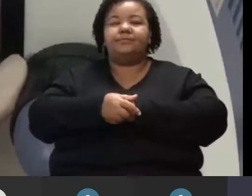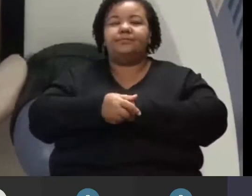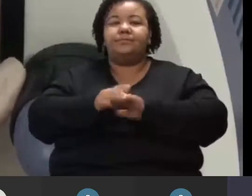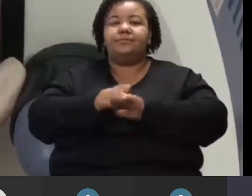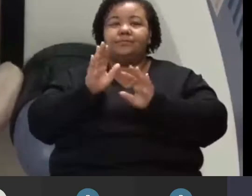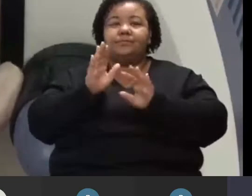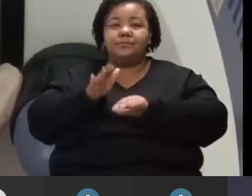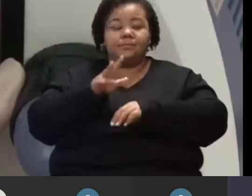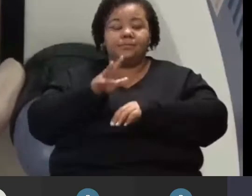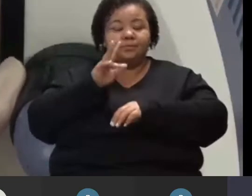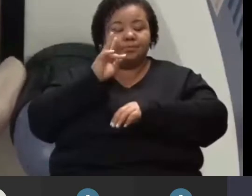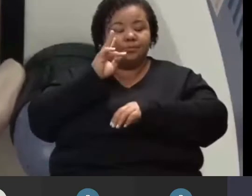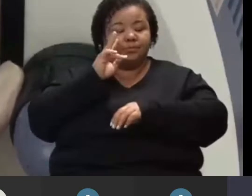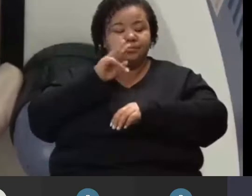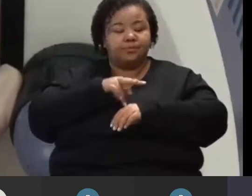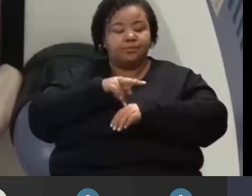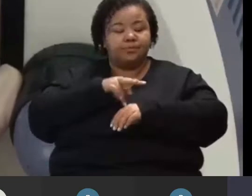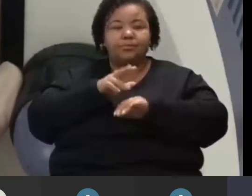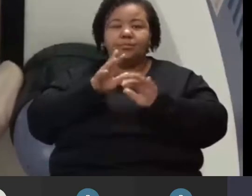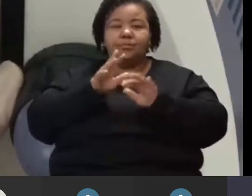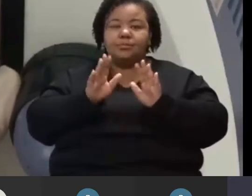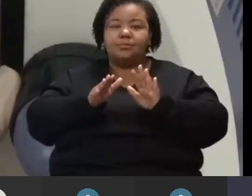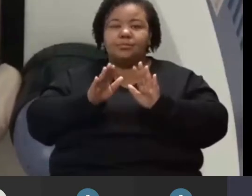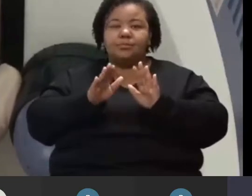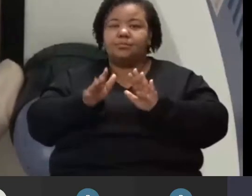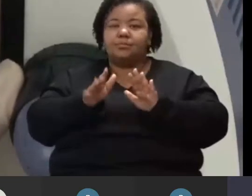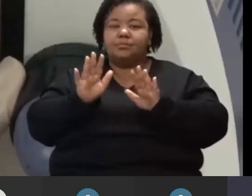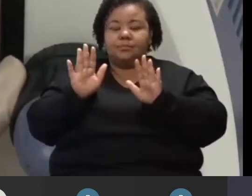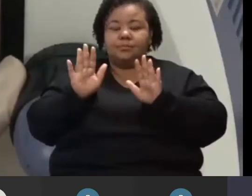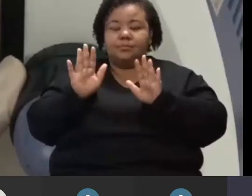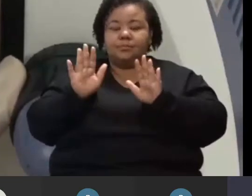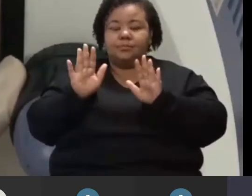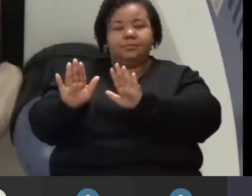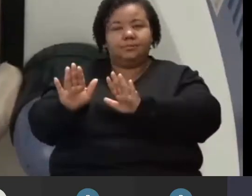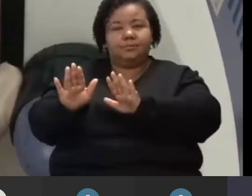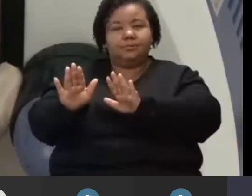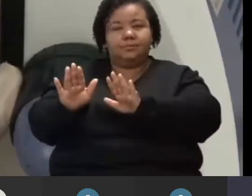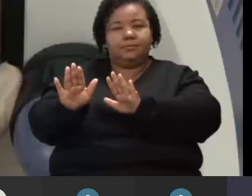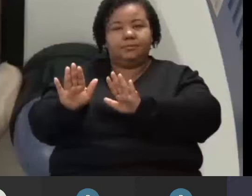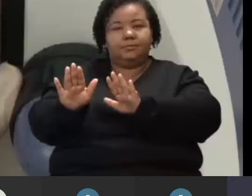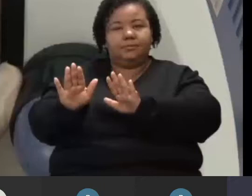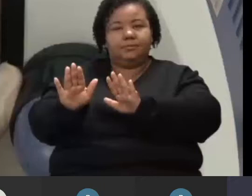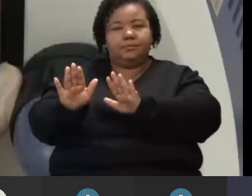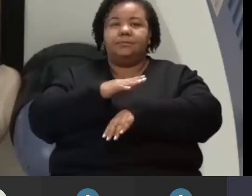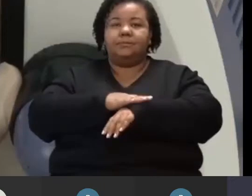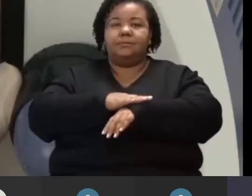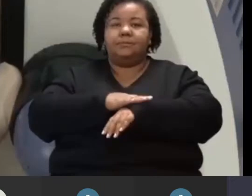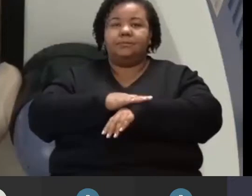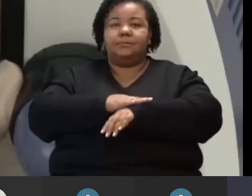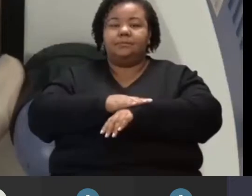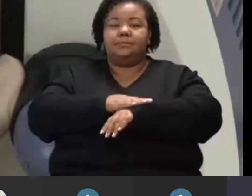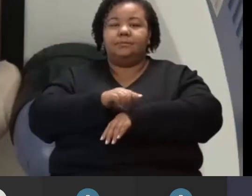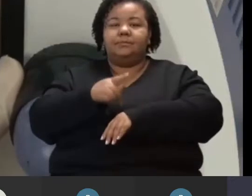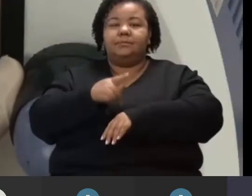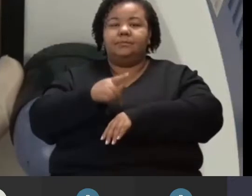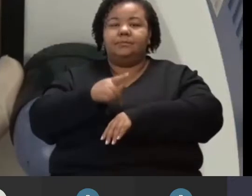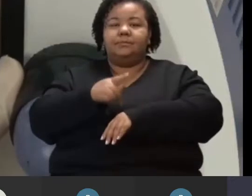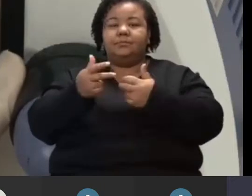Você enxergou o seu objeto e focalizou o objeto, não mexe mais no macro. E neste momento, o seu